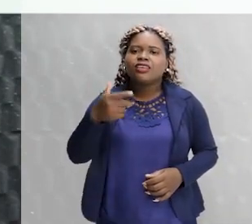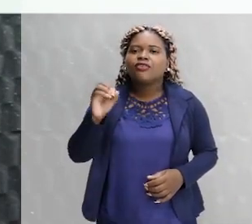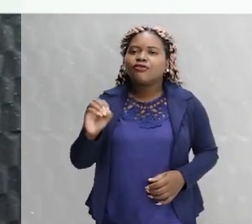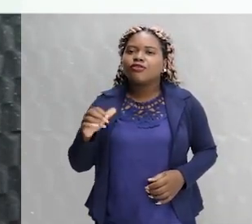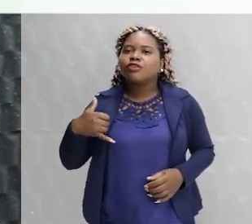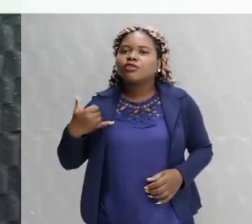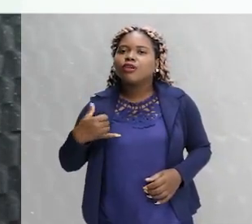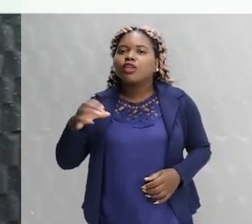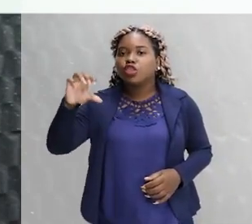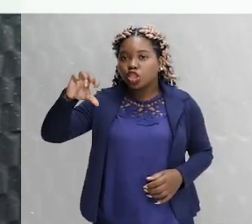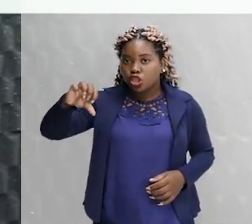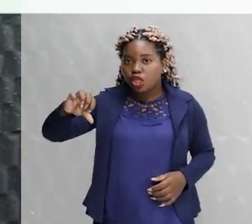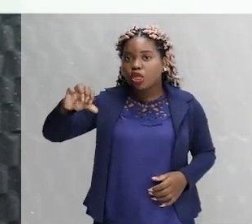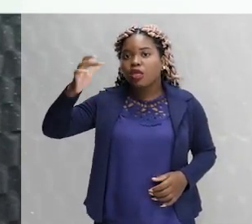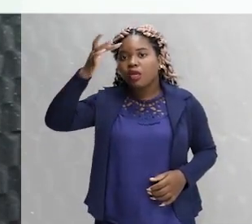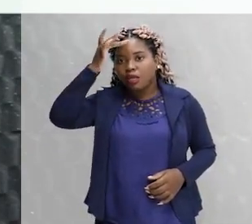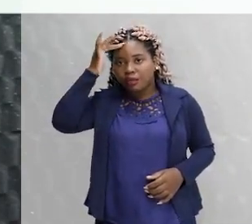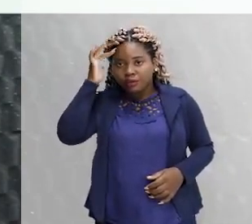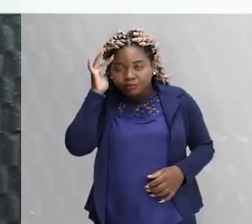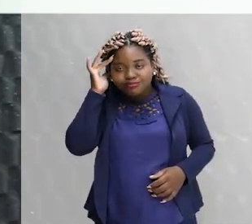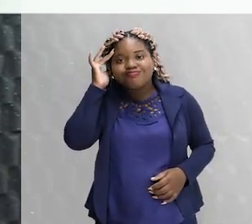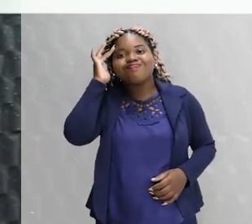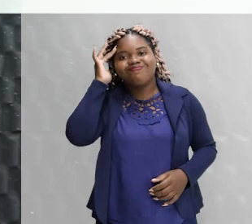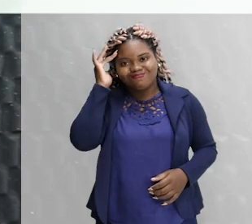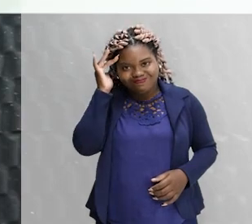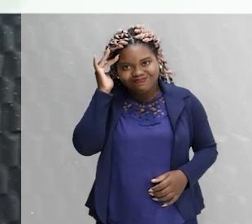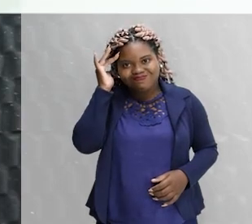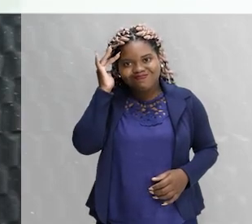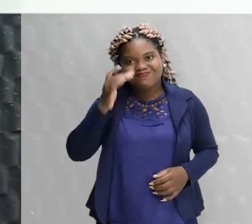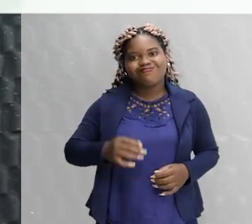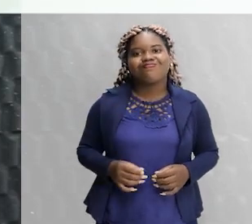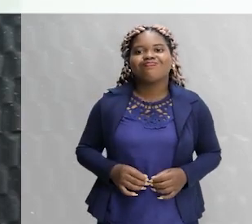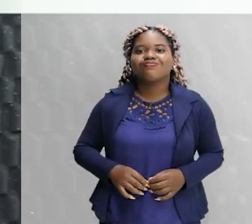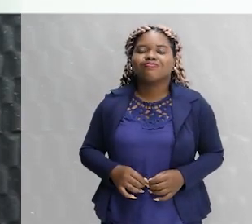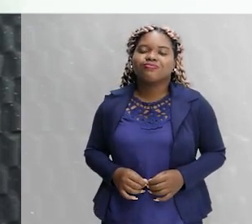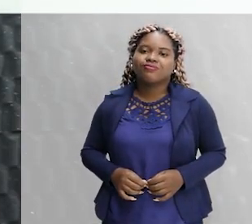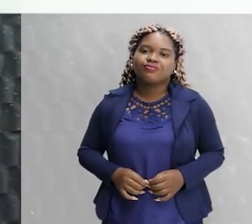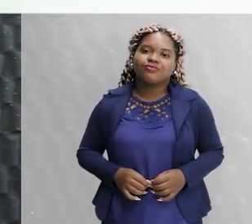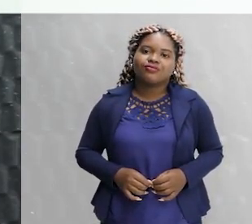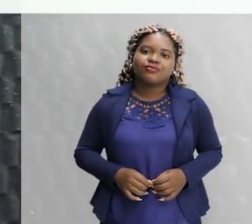20 anos, são 9 pessoas. Eu posso dizer que esse 20 tem peso 9.